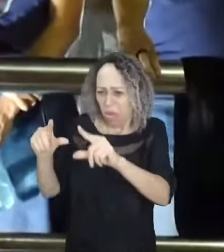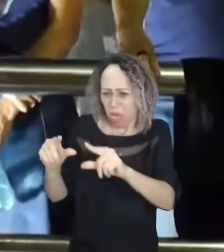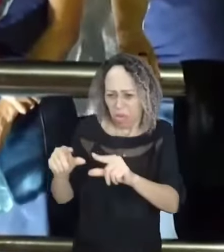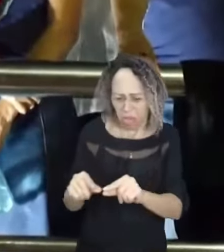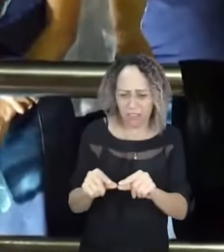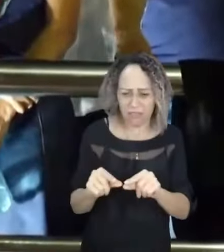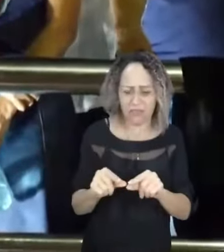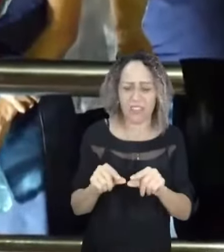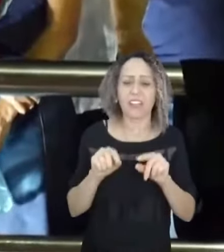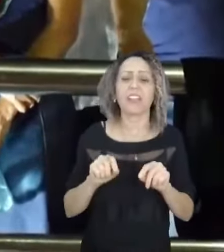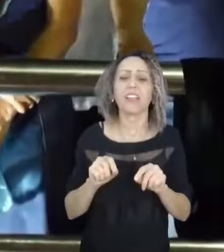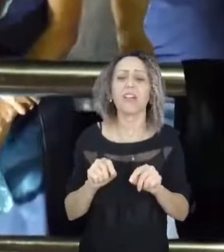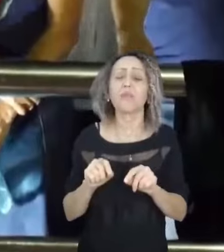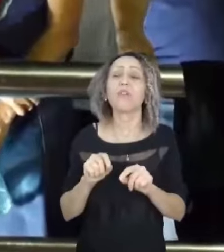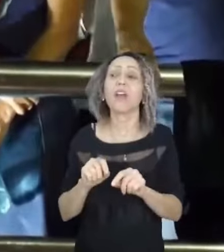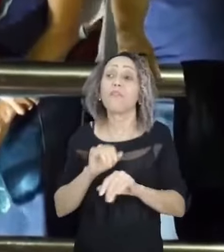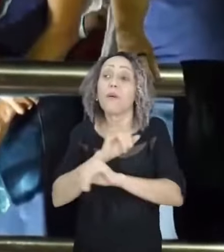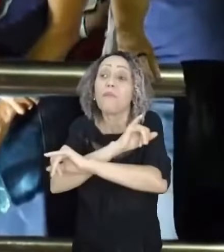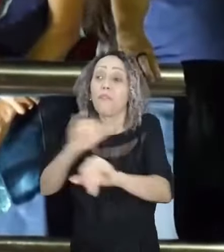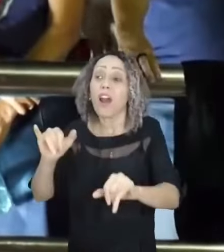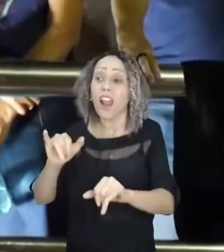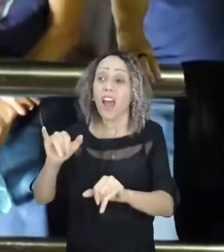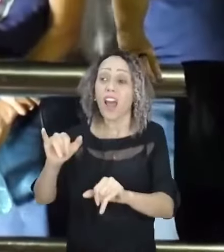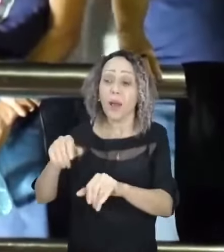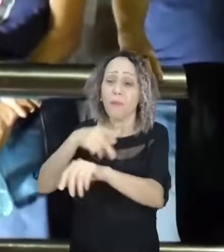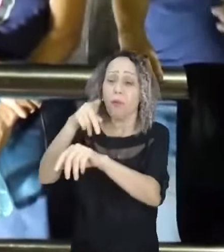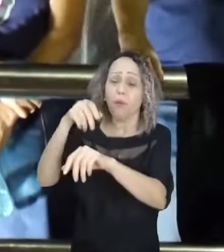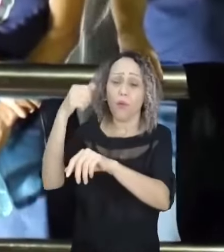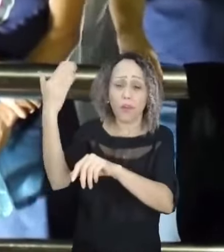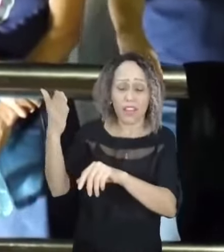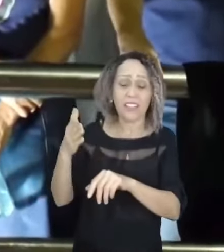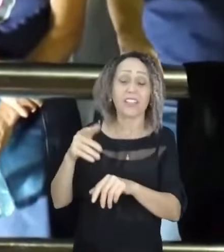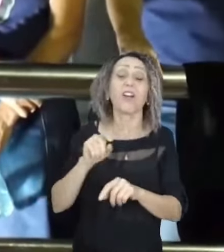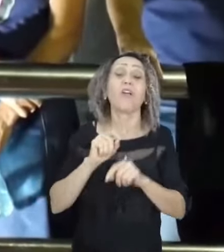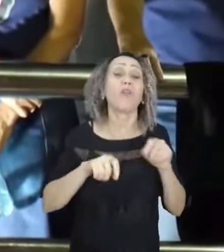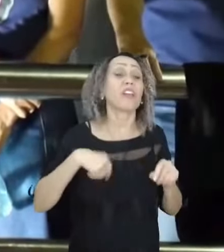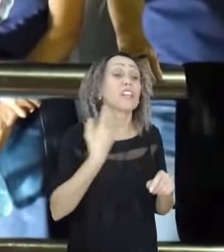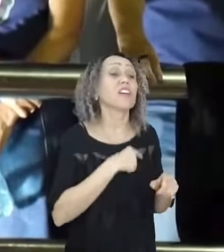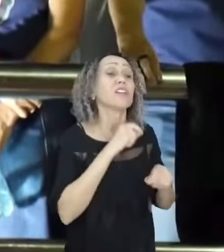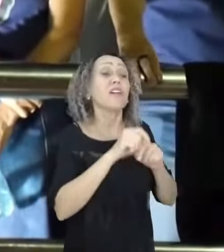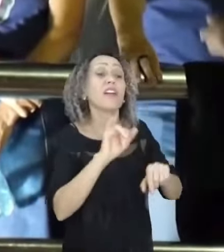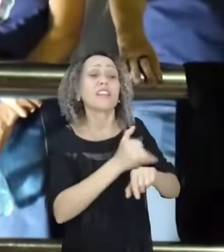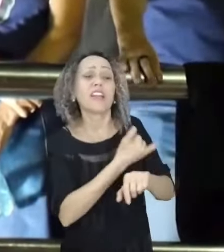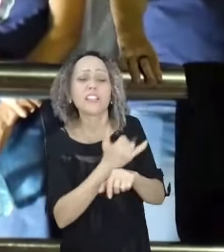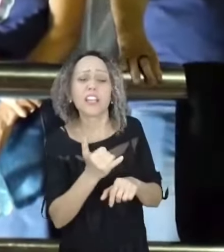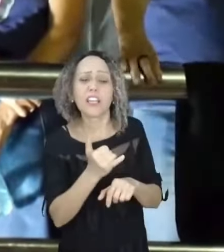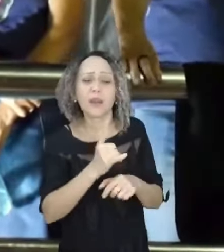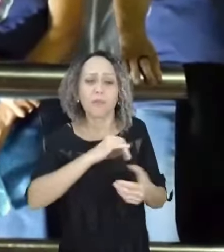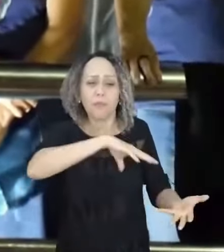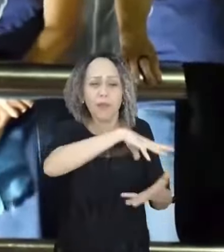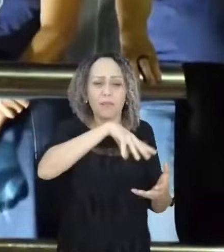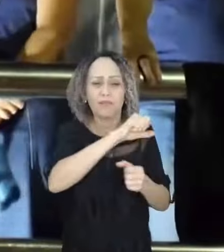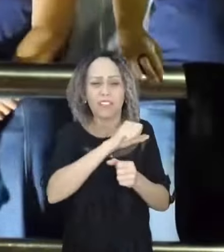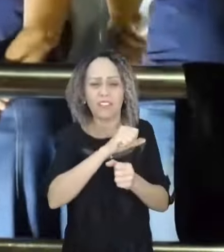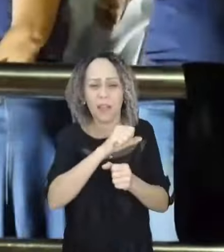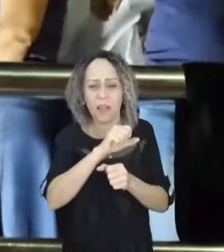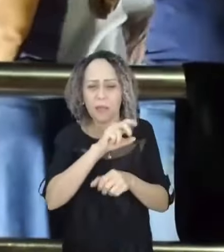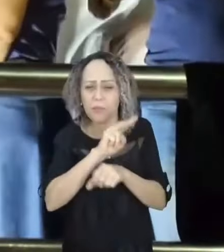fazendo para preservar a Amazônia. E por último, companheiros e